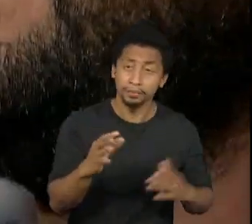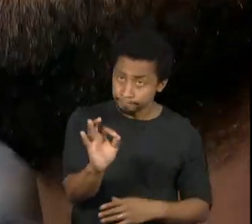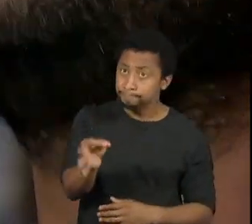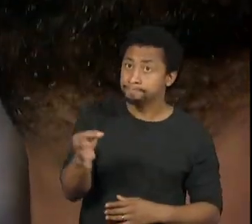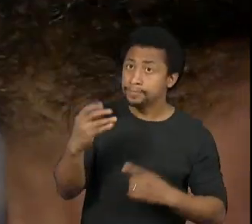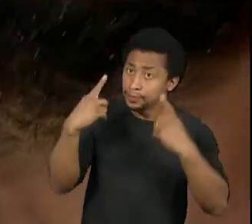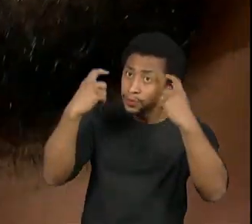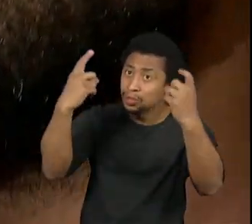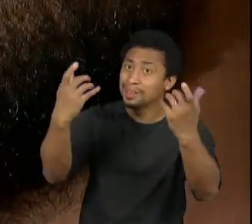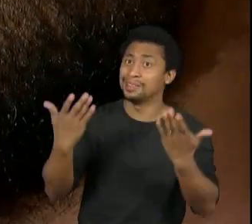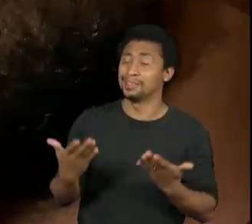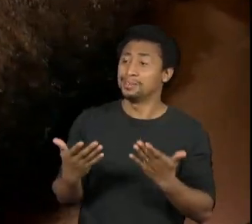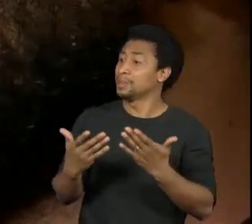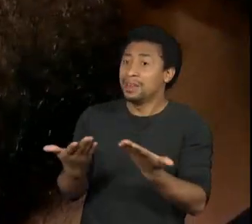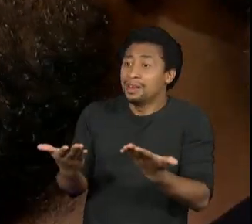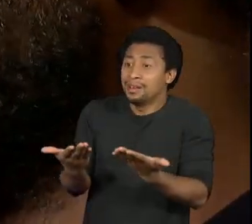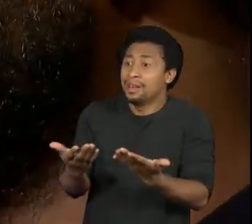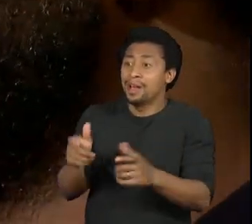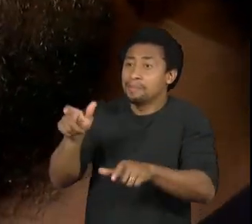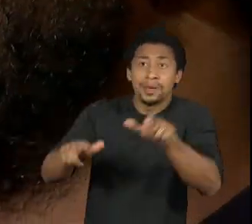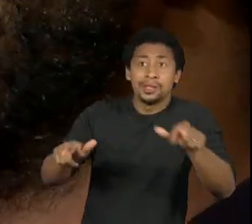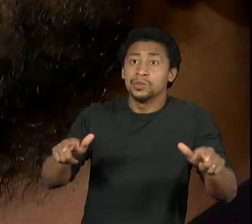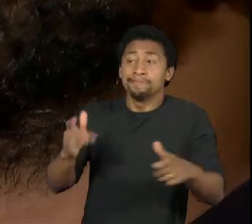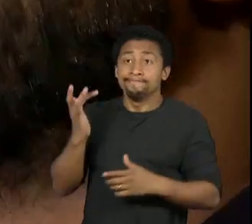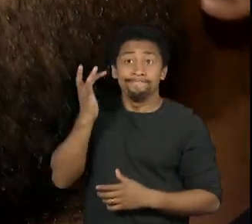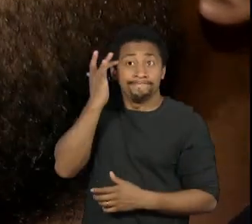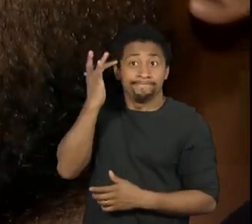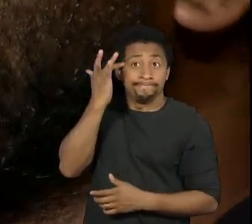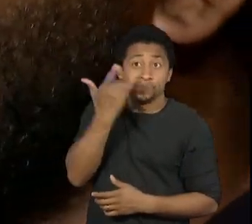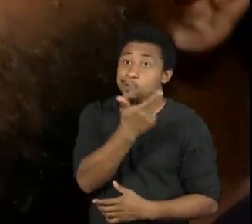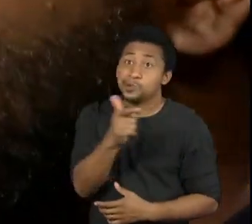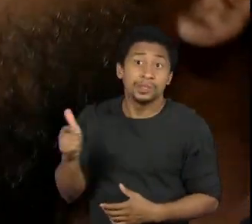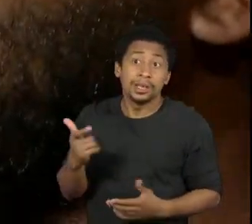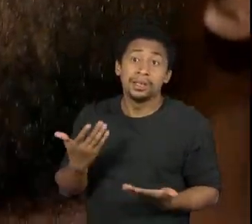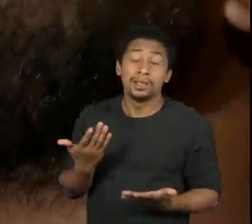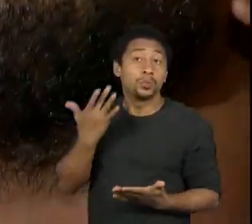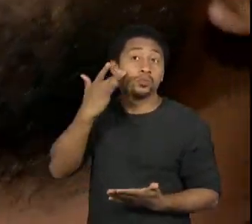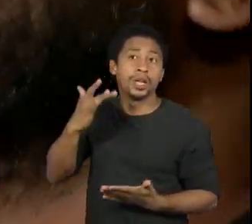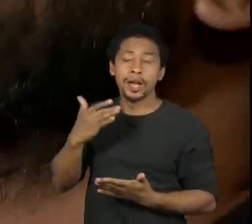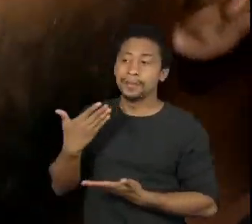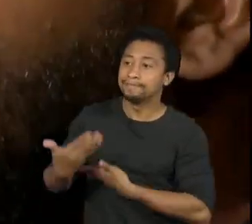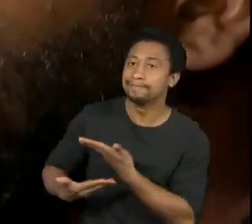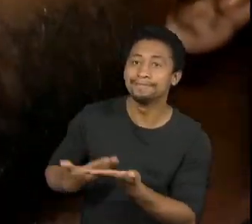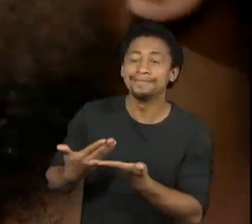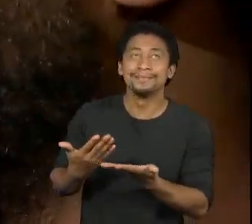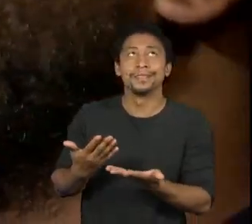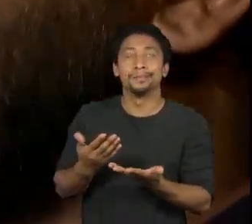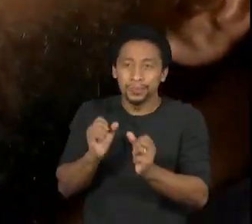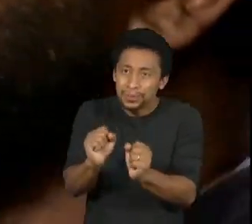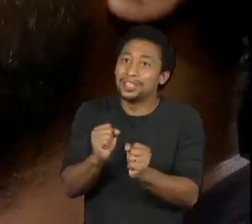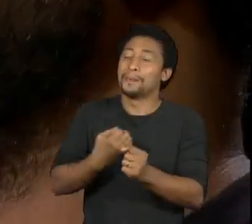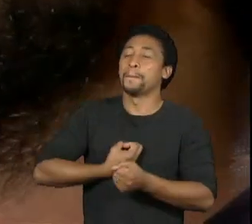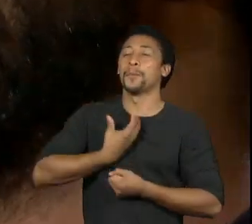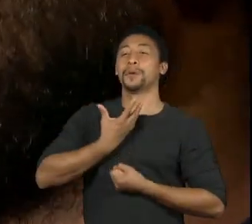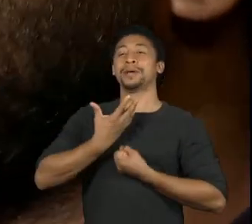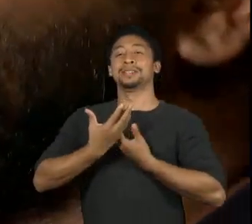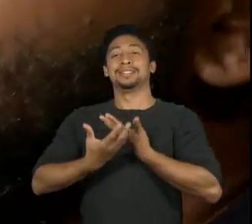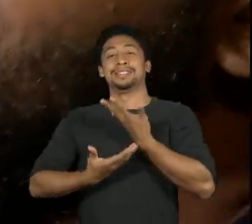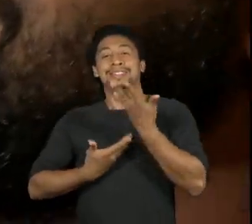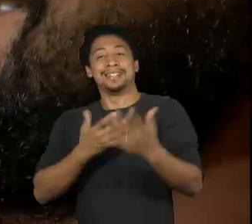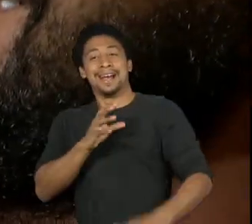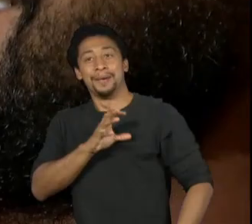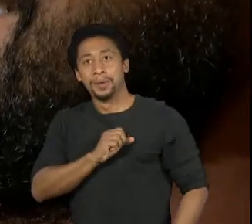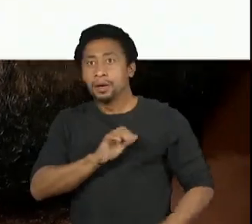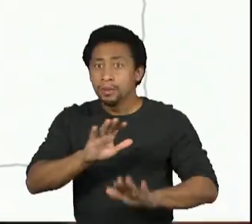começa forma imatura de lidar com esse desamparo próprio da Vila ao invés de fazer poesia amar pega uma árvore vai